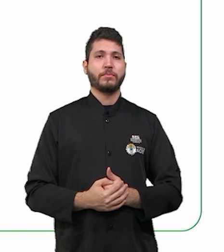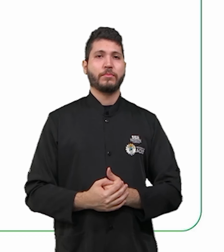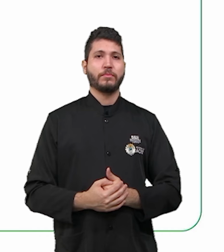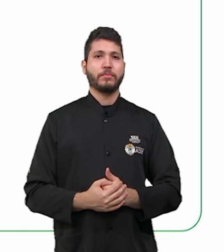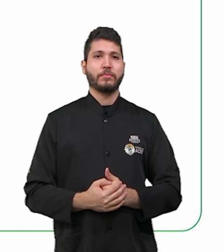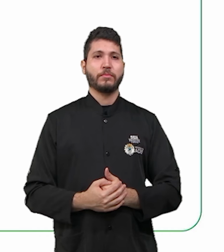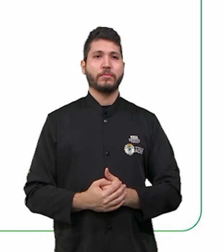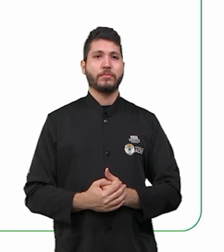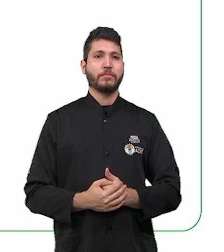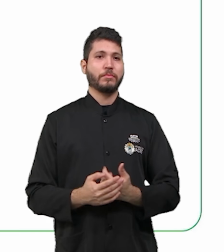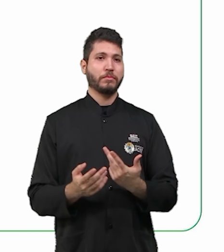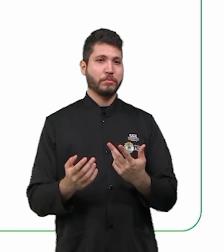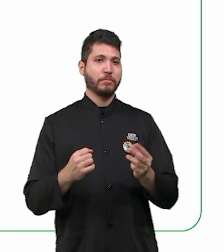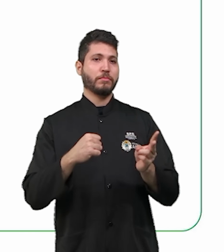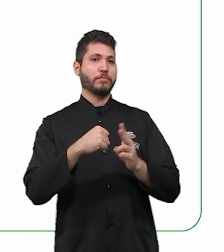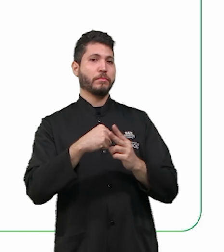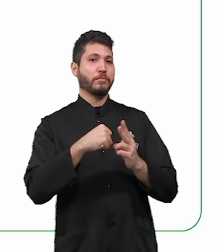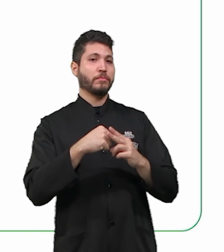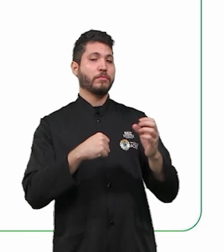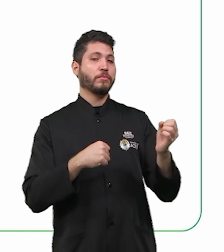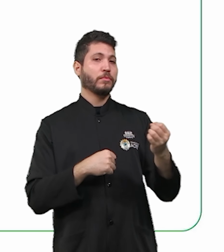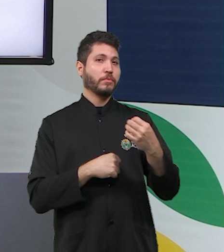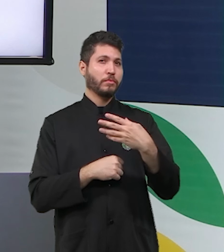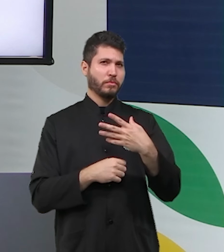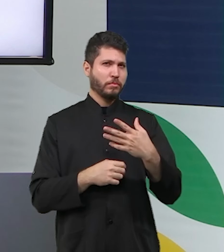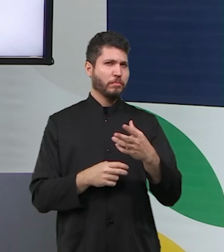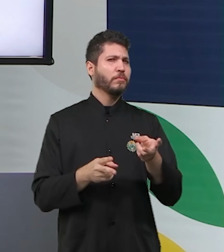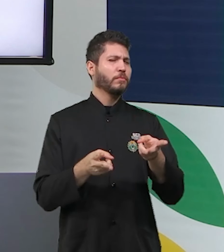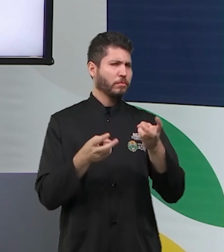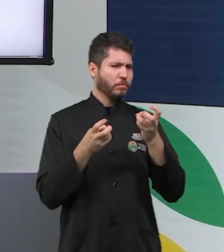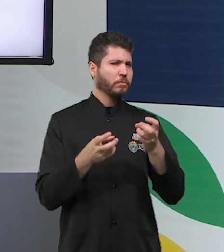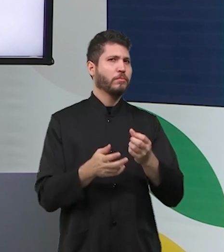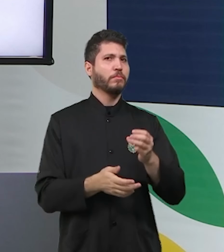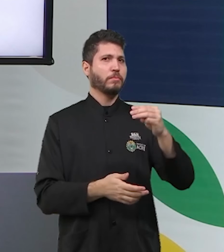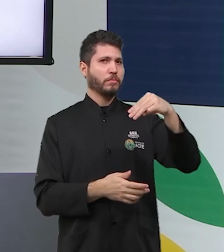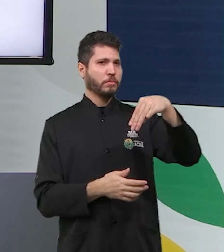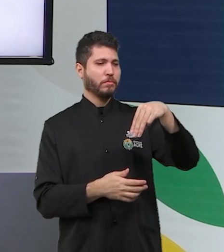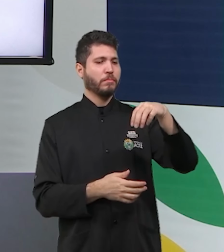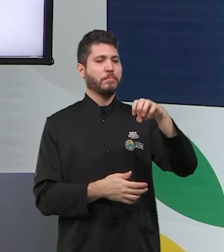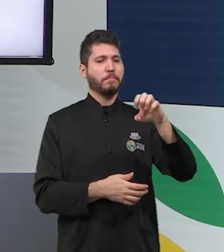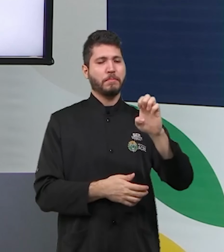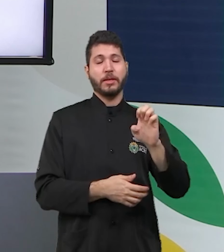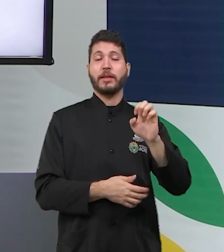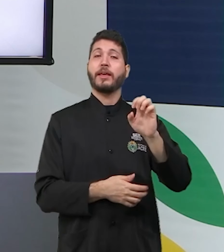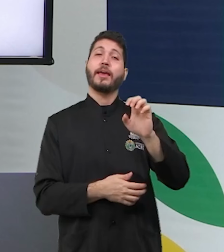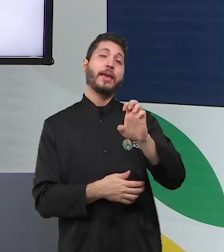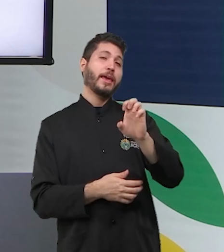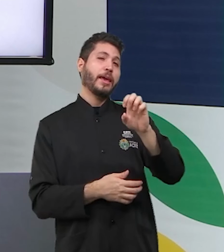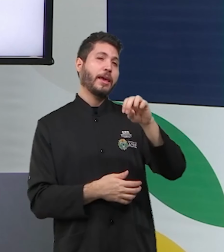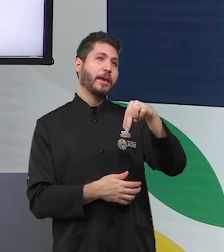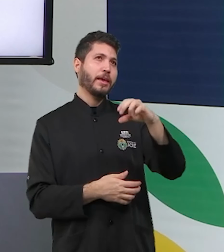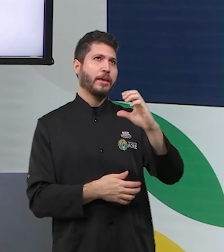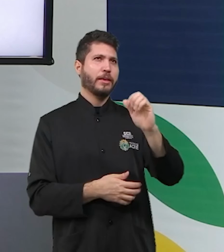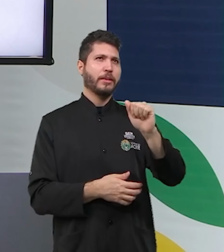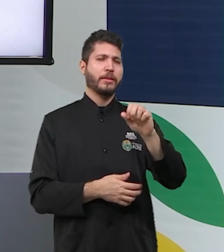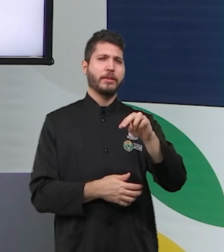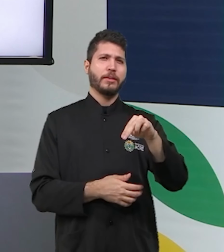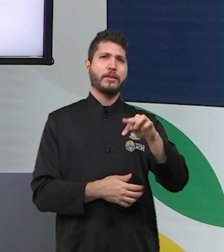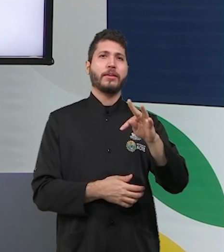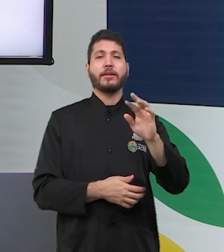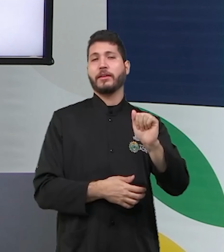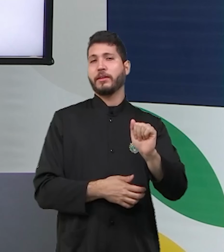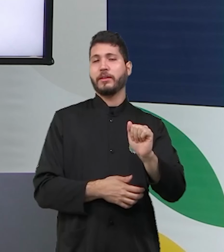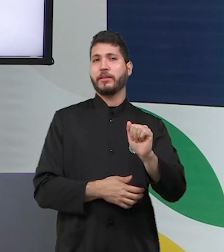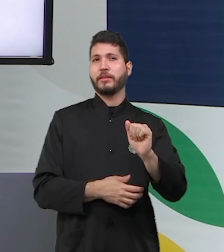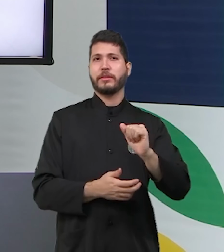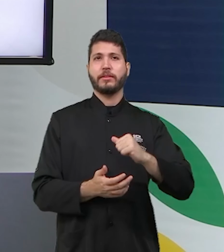verbo me encanta. Também é um verbo utilizado em espanhol para a gente expressar um gosto da gente. Me encanta las artes